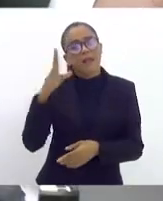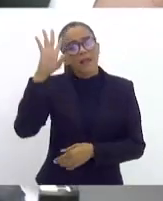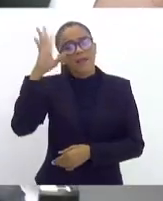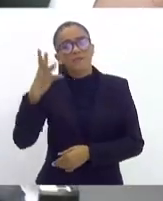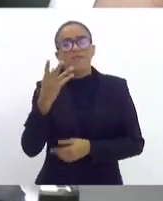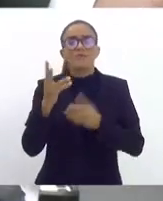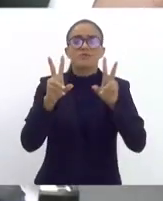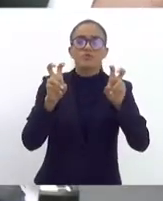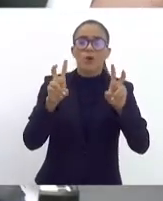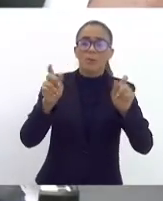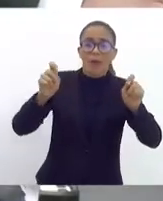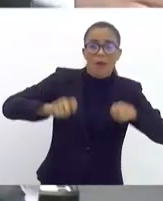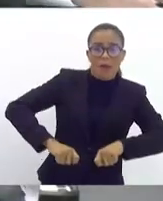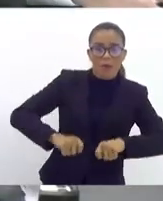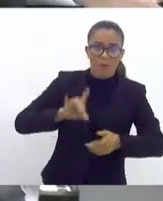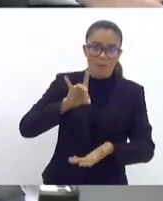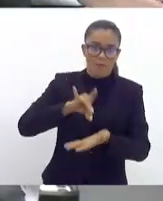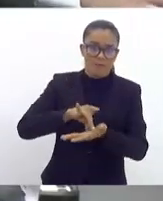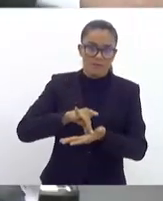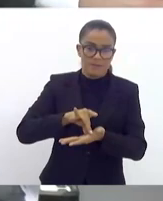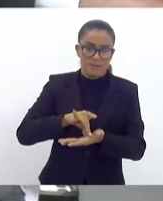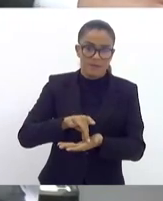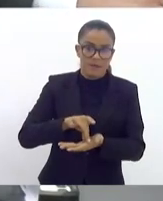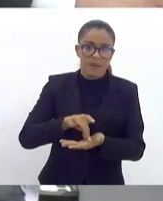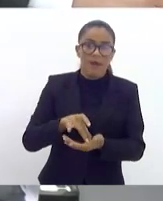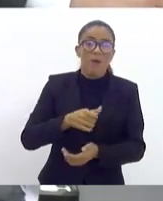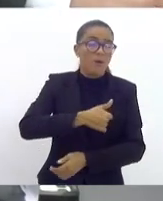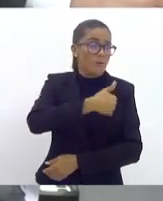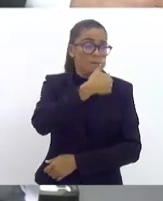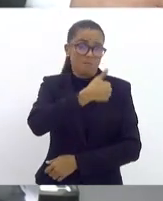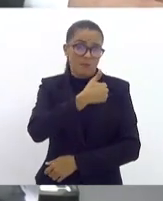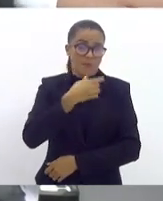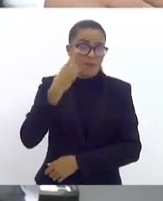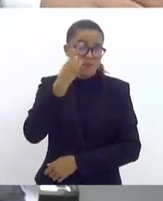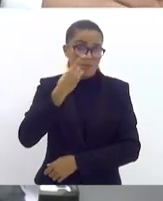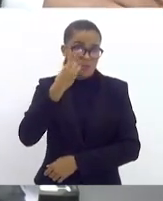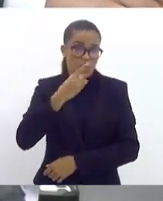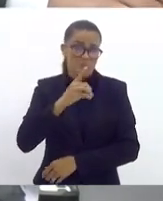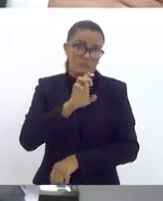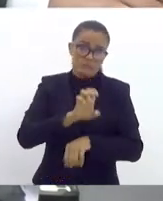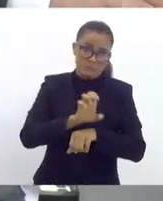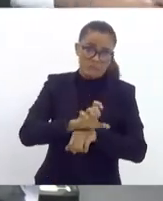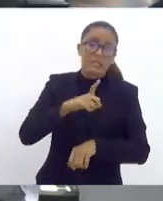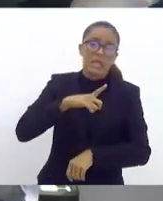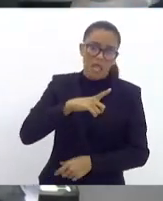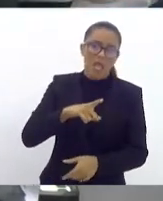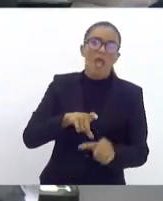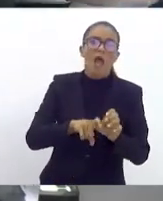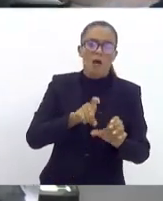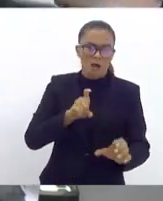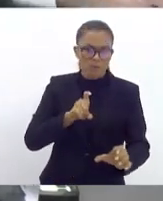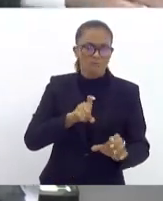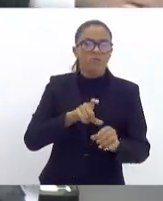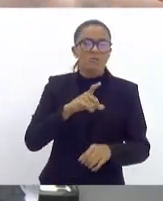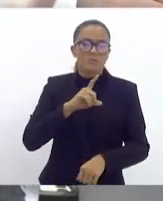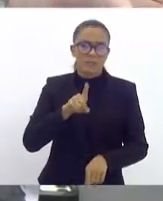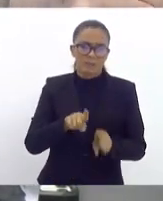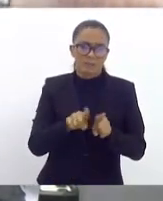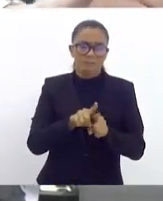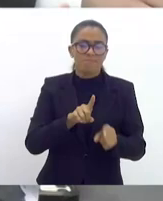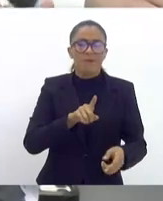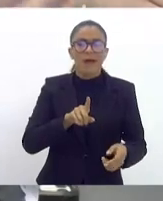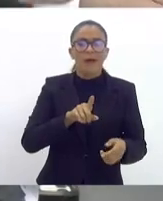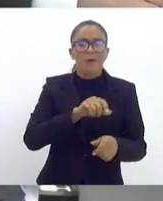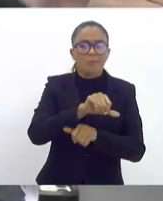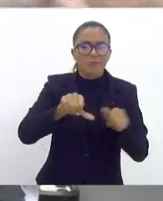a questão da competência originária ou seja um deputado estadual Tem competência para alterar qualquer lei que esteja